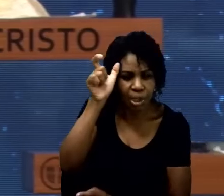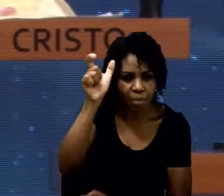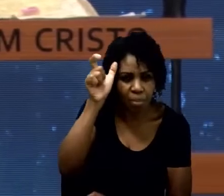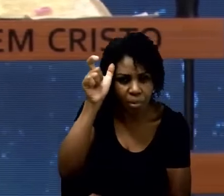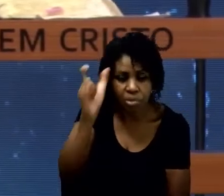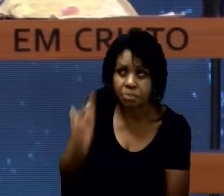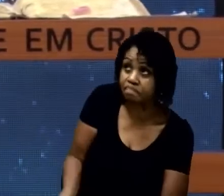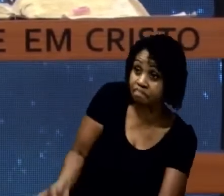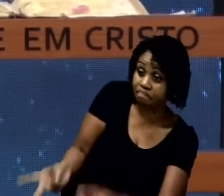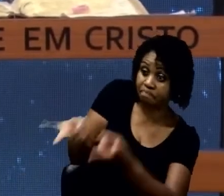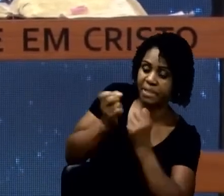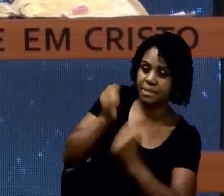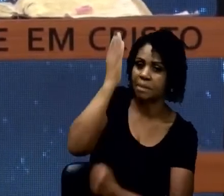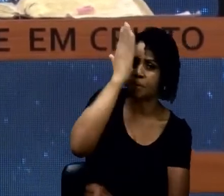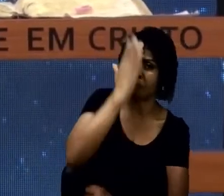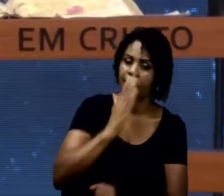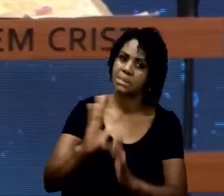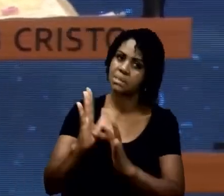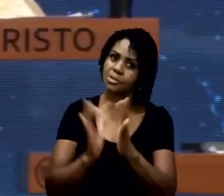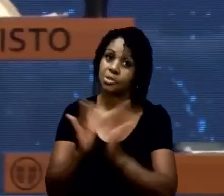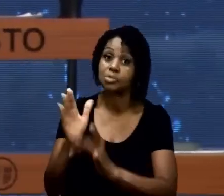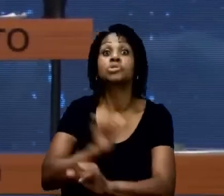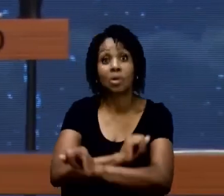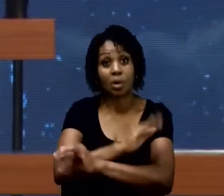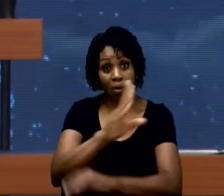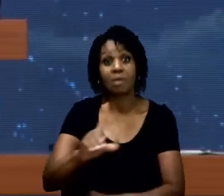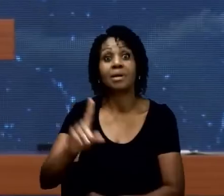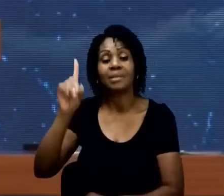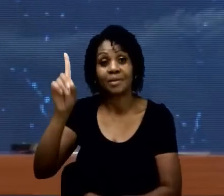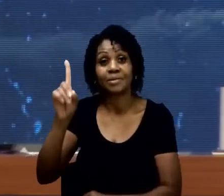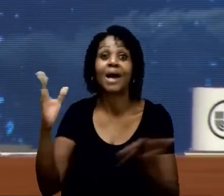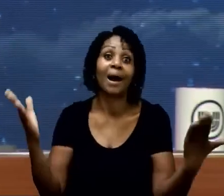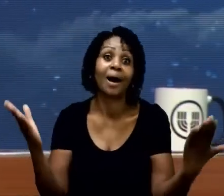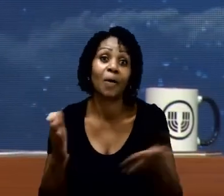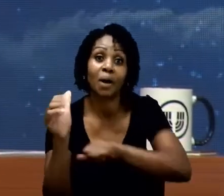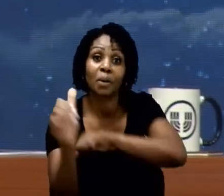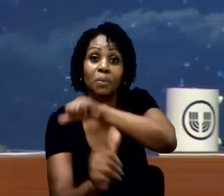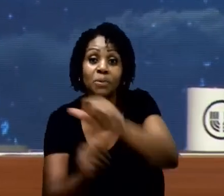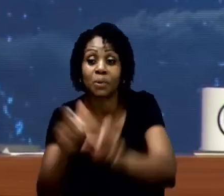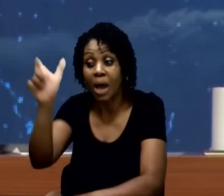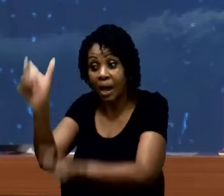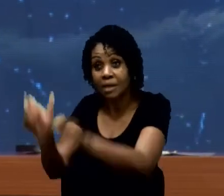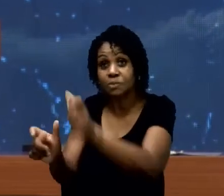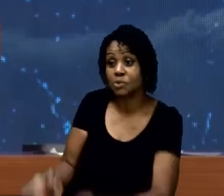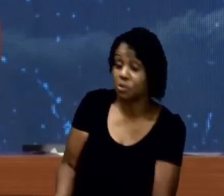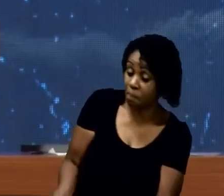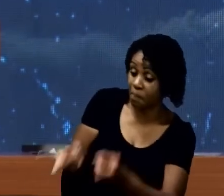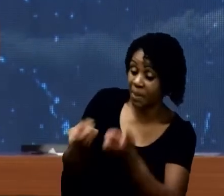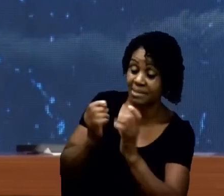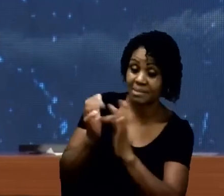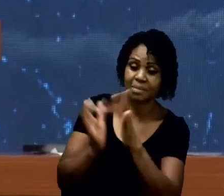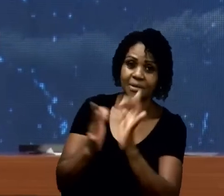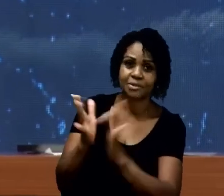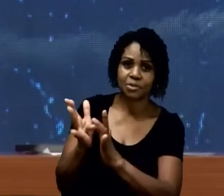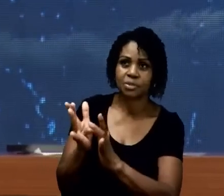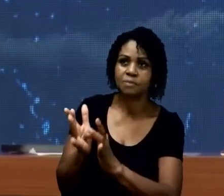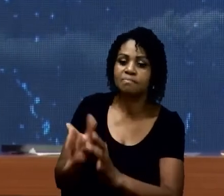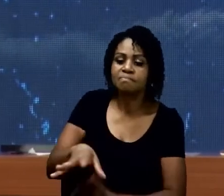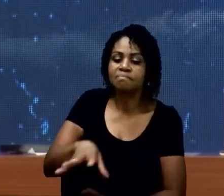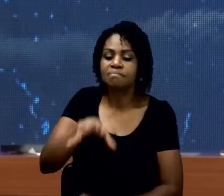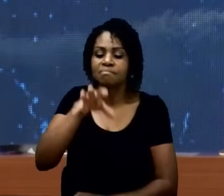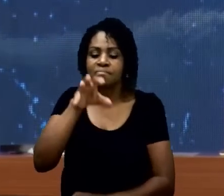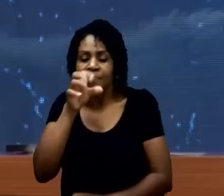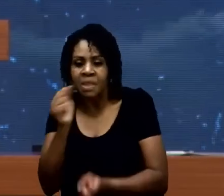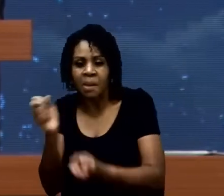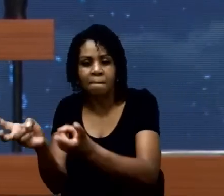reconhecido a presença de Jesus. Glória a Deus. Agora são as pessoas que reconheceram Jesus. Reconheceram o cheiro da